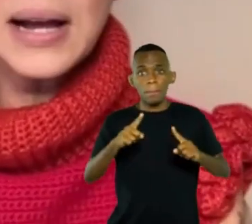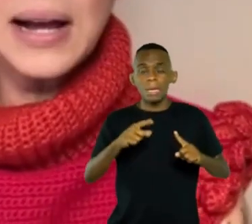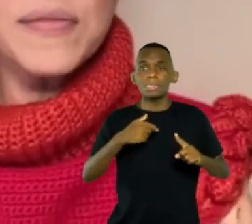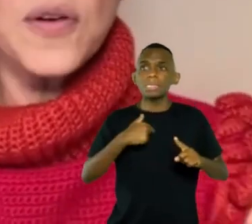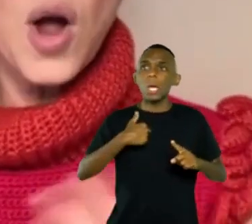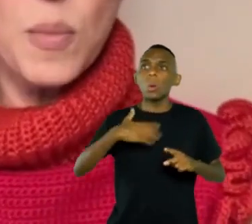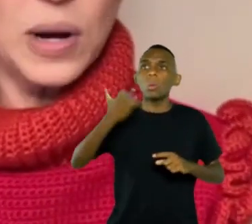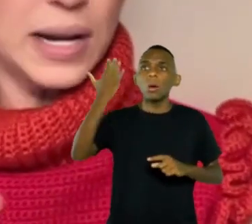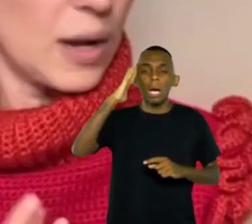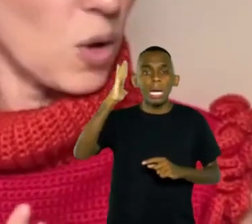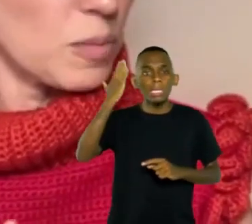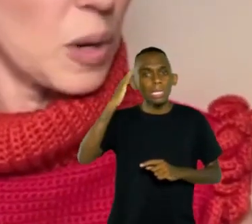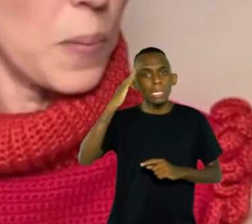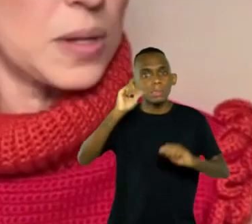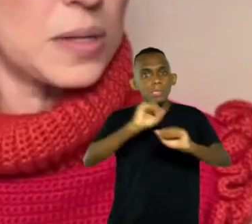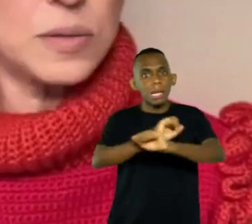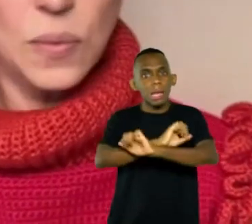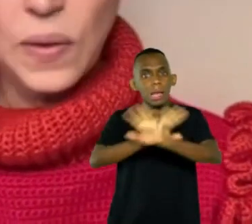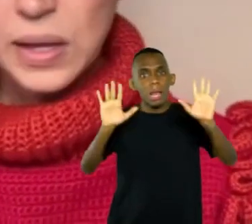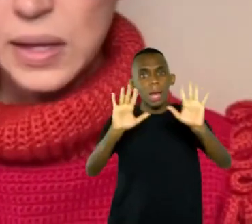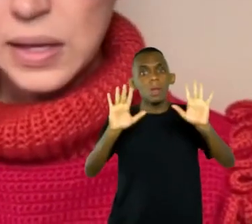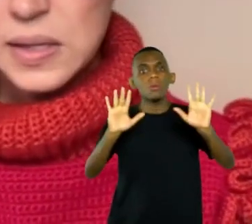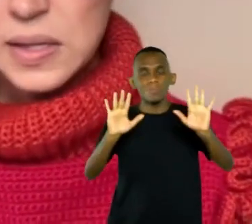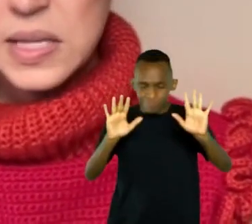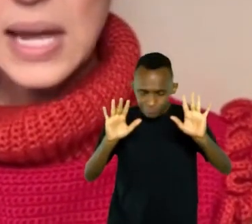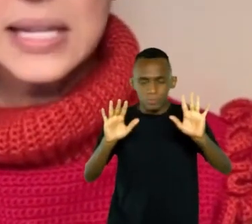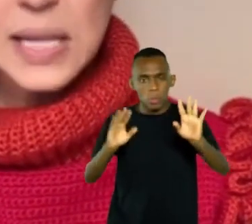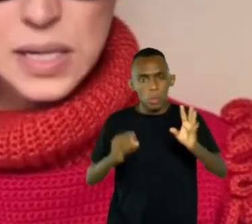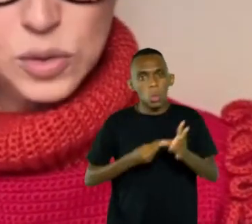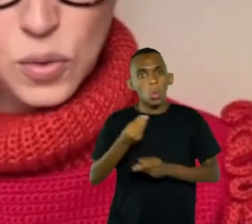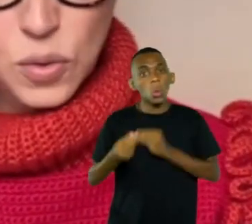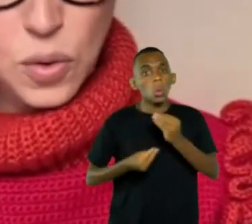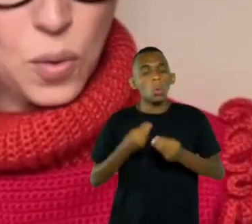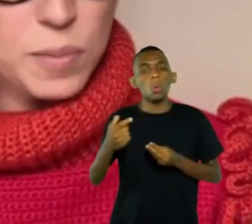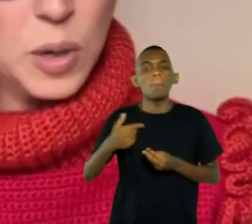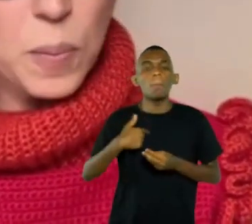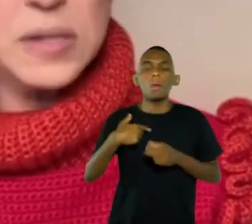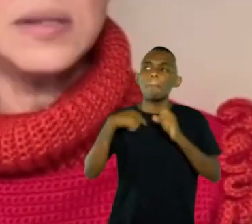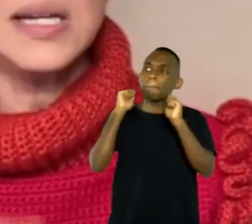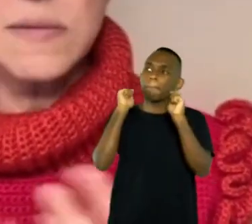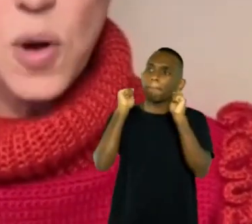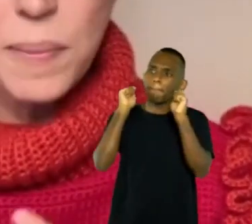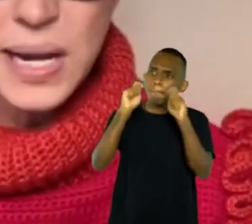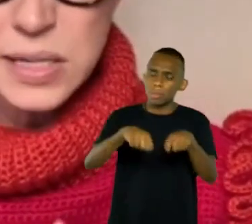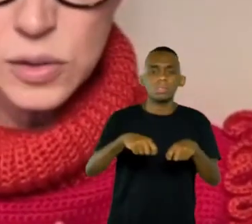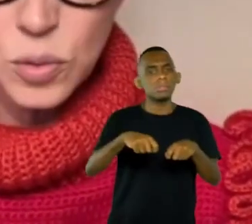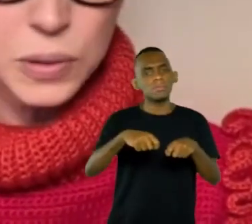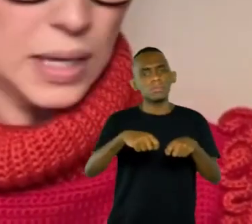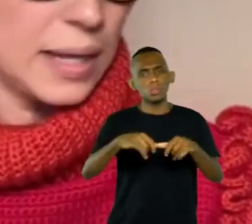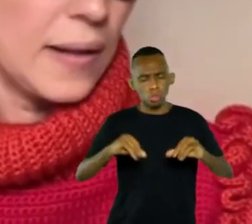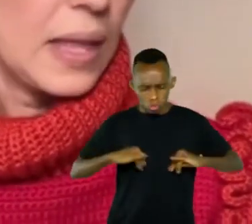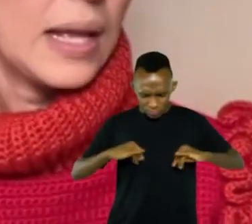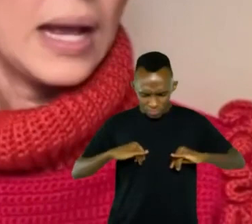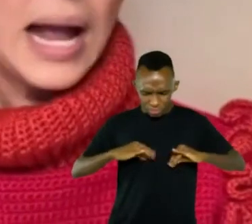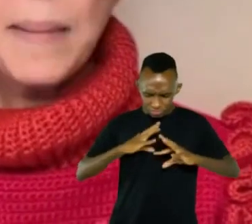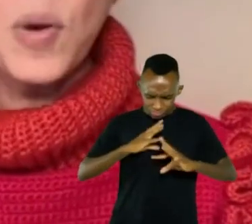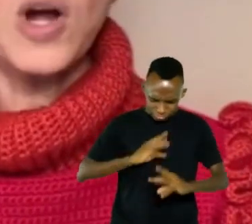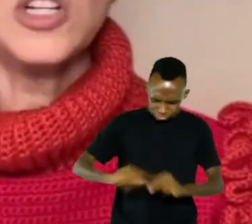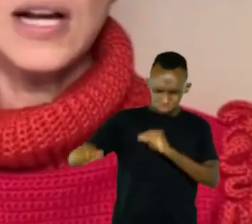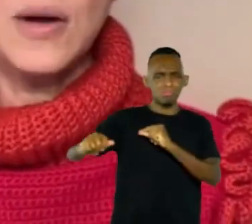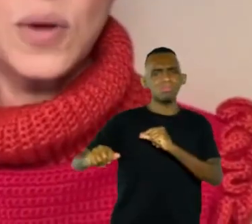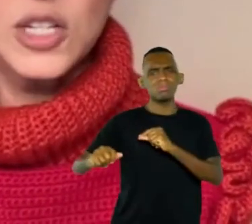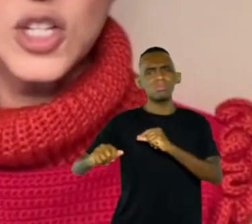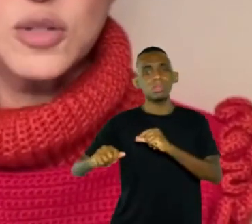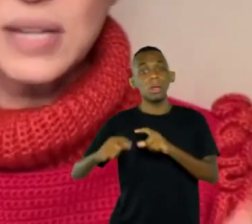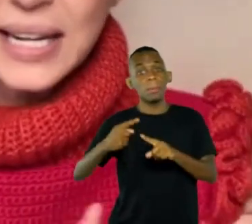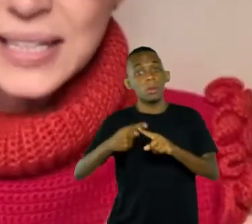veio a fórmula, né? Como que eu posso sair dessa dor? Ou como que eu posso transformar essa dor? Porque a